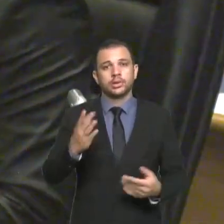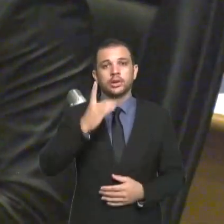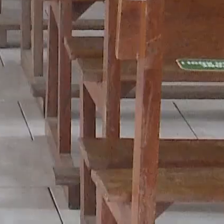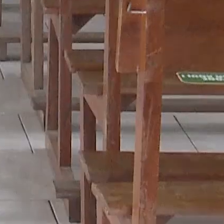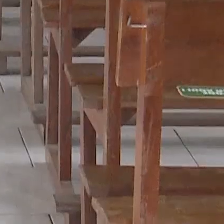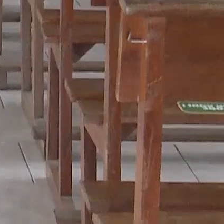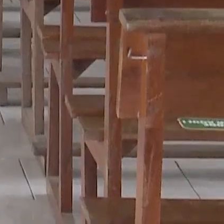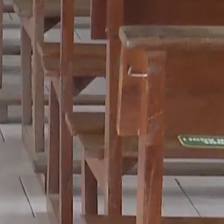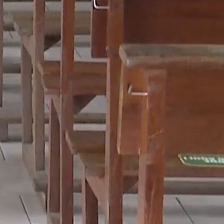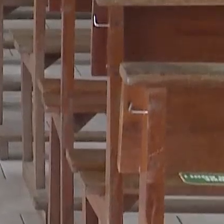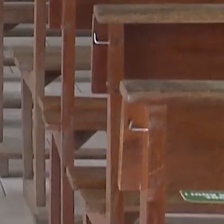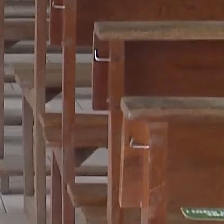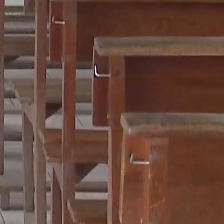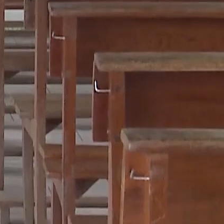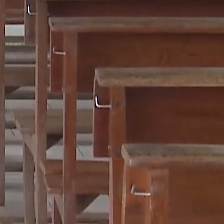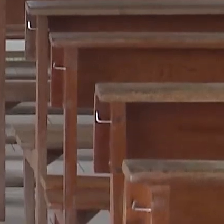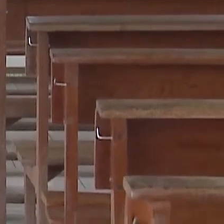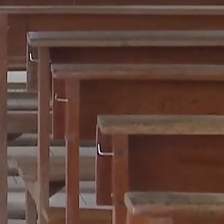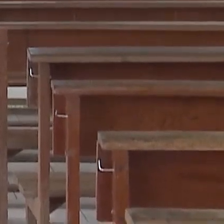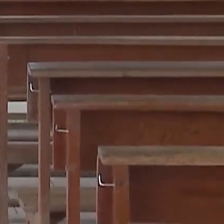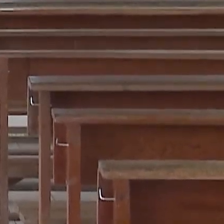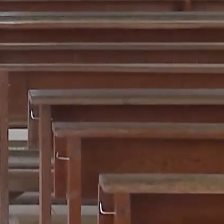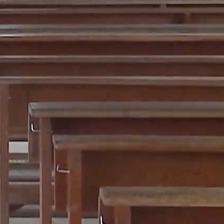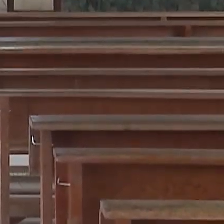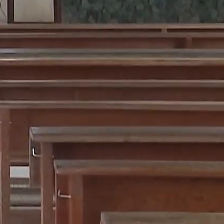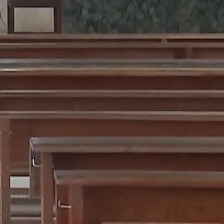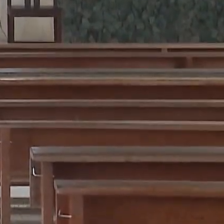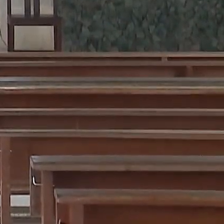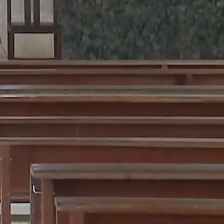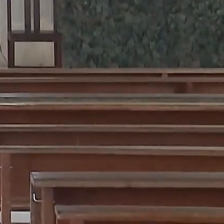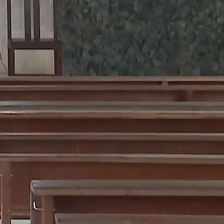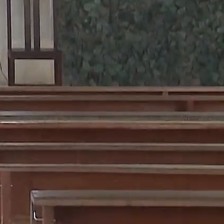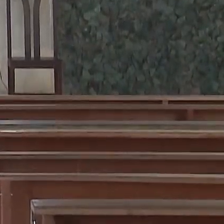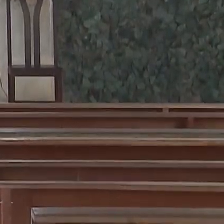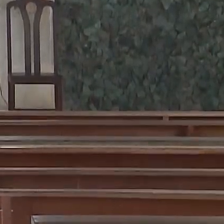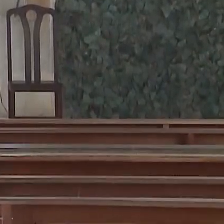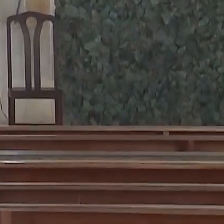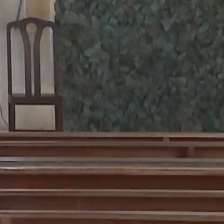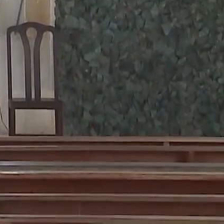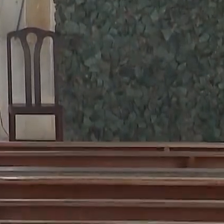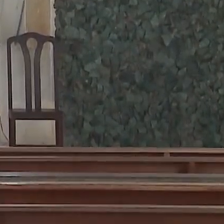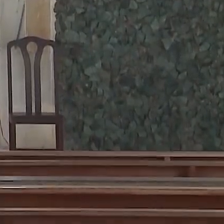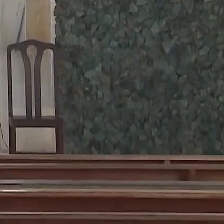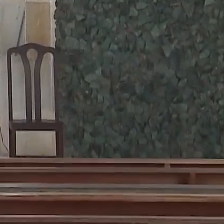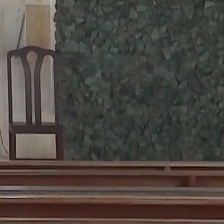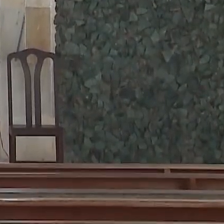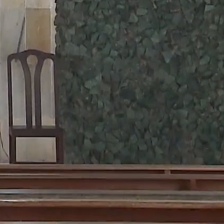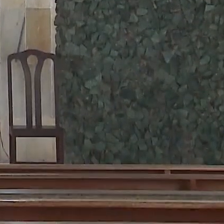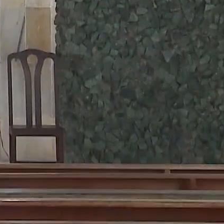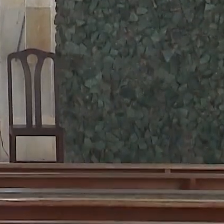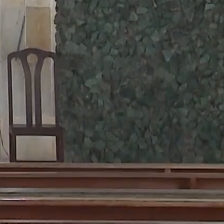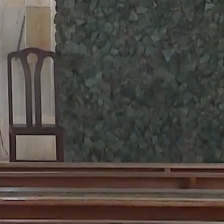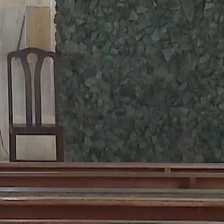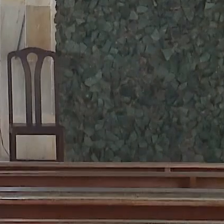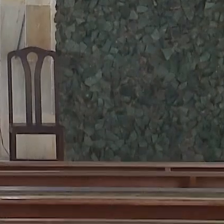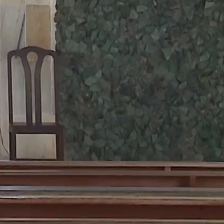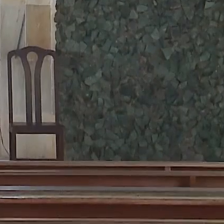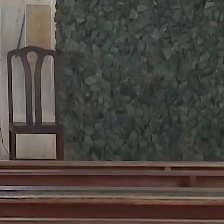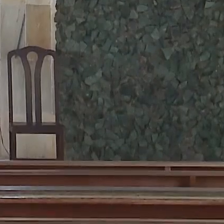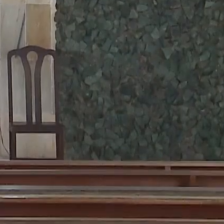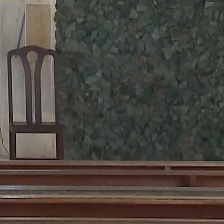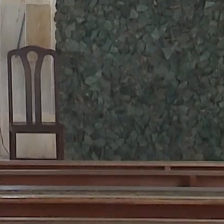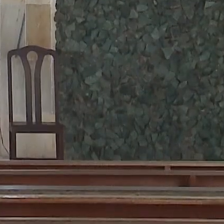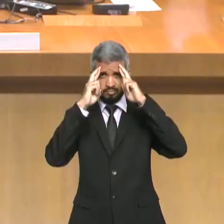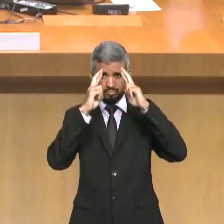faz parte do calendário da Igreja Católica desde 1264, faz referência à Sagrada Eucaristia, que